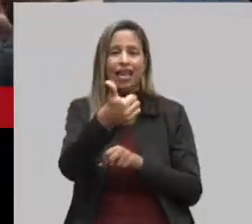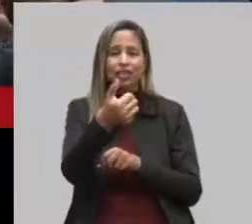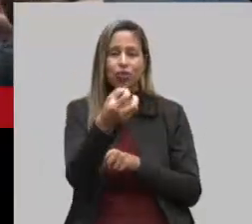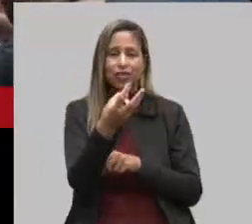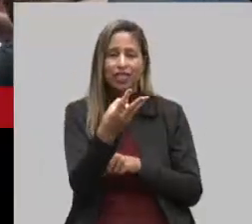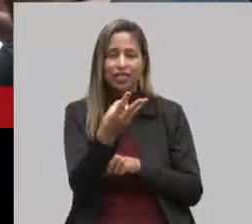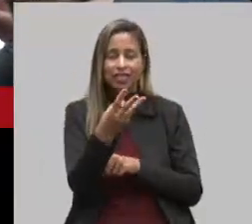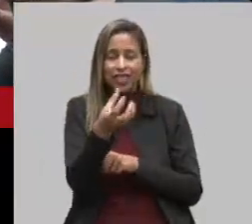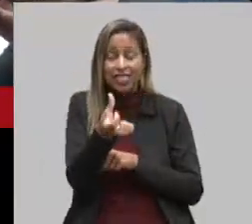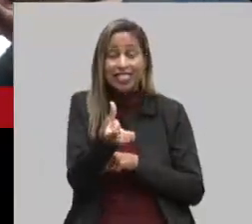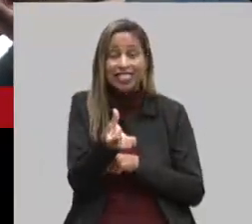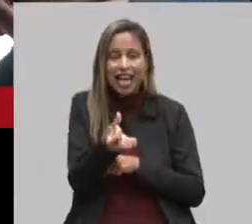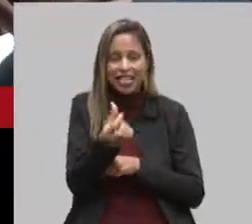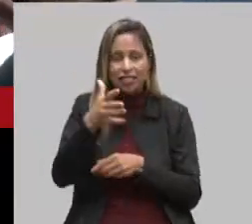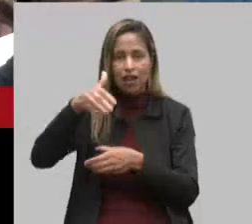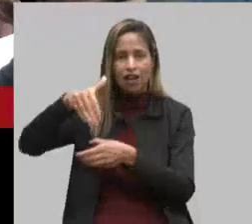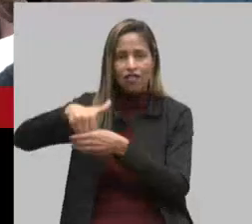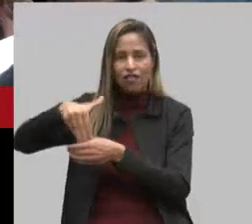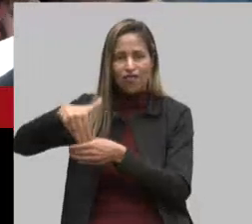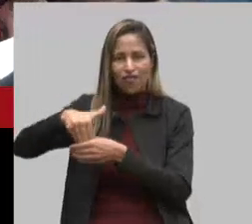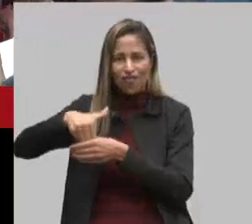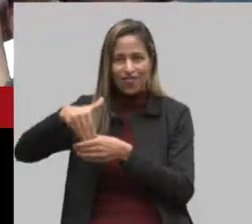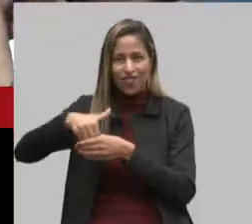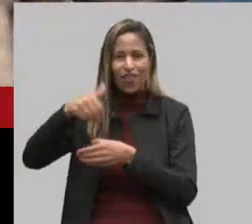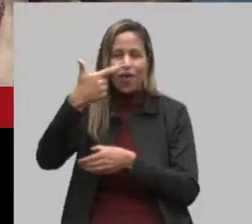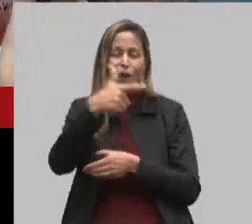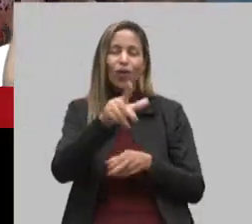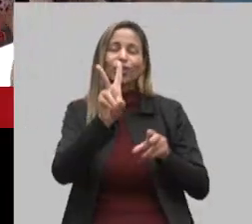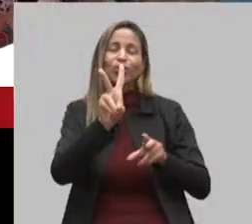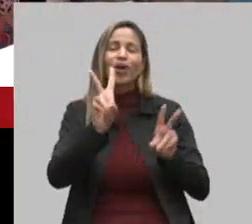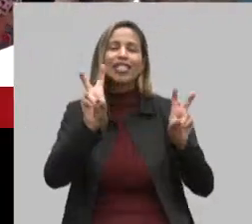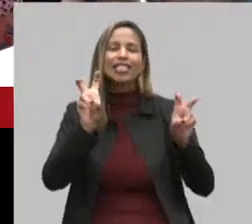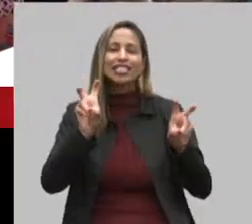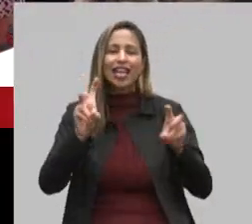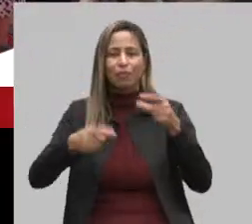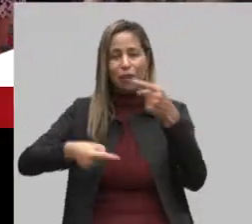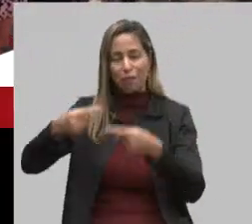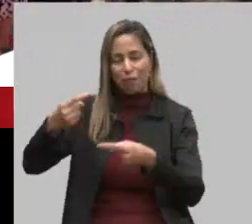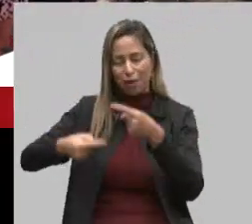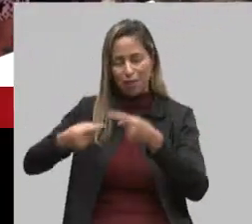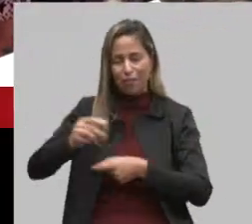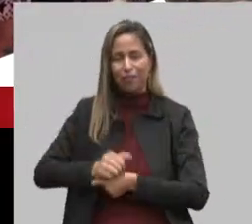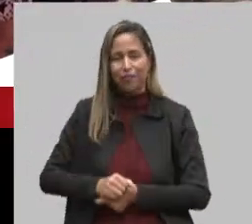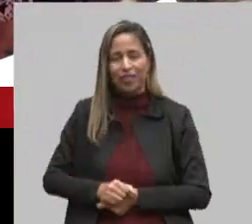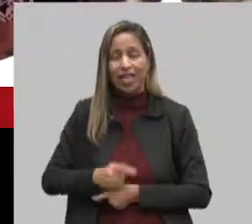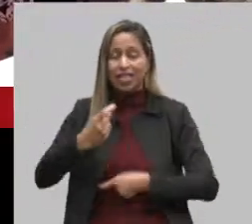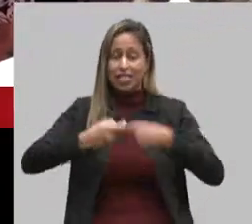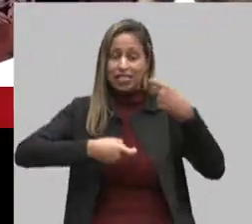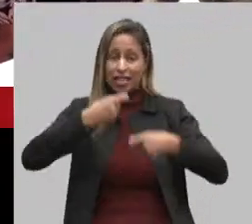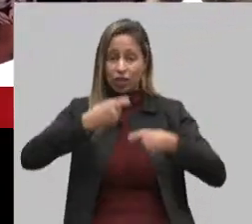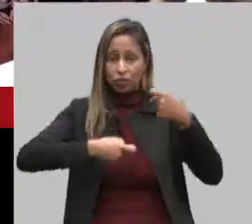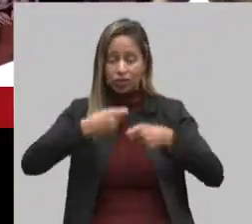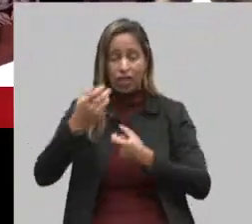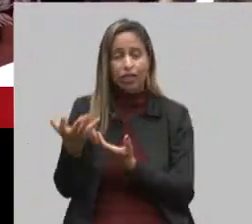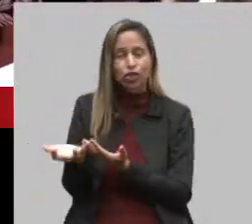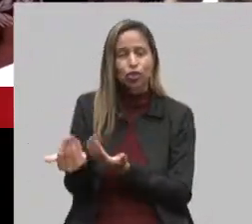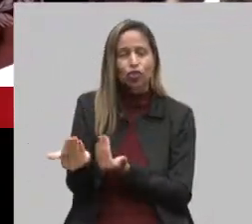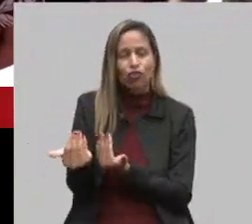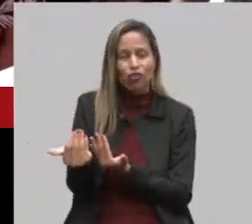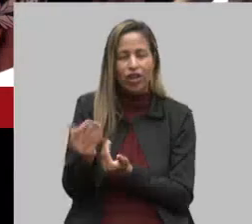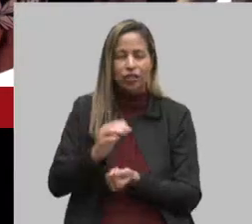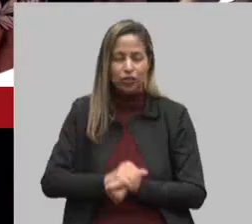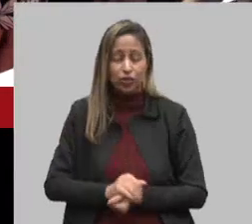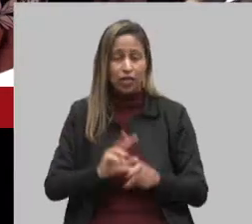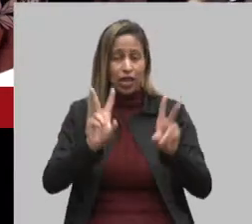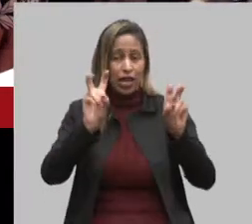136 votos havia outros dois temas na disputa um deles e Juventude esse tema